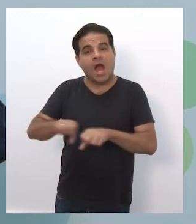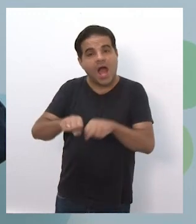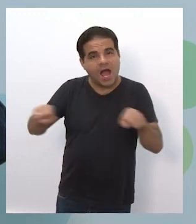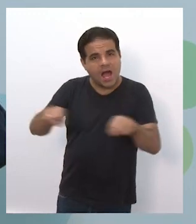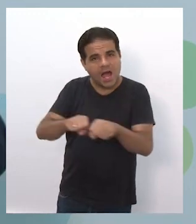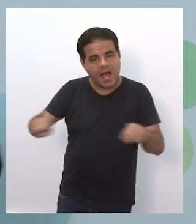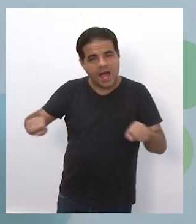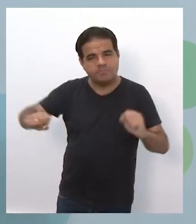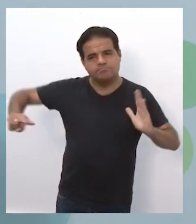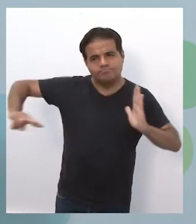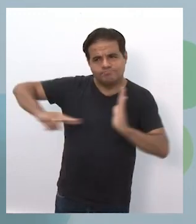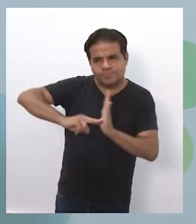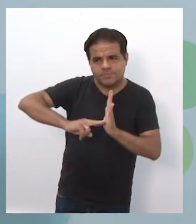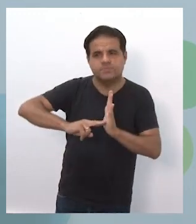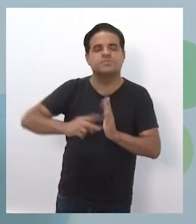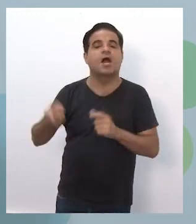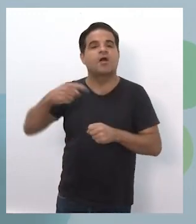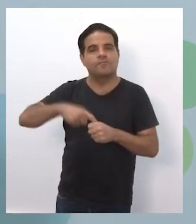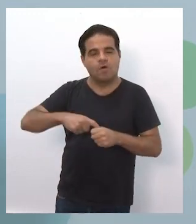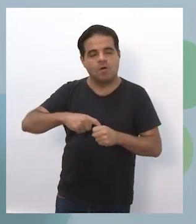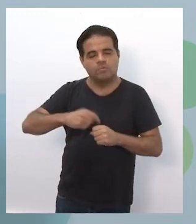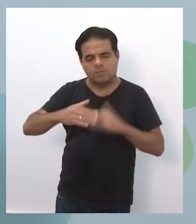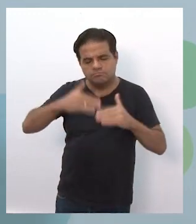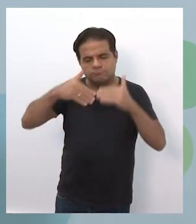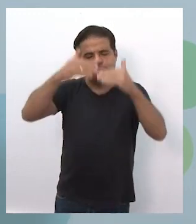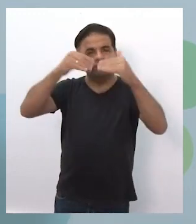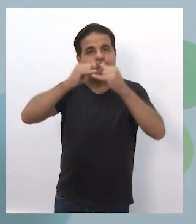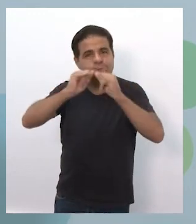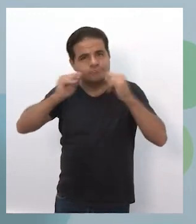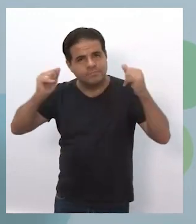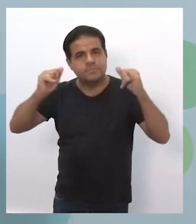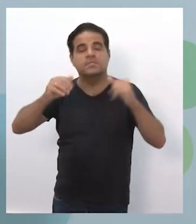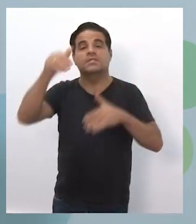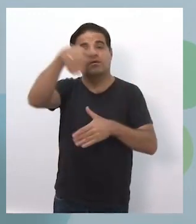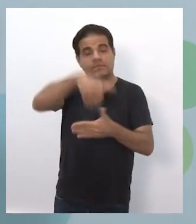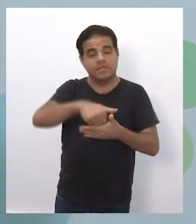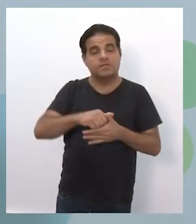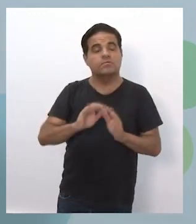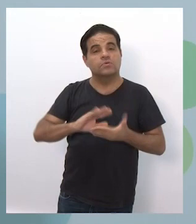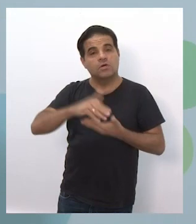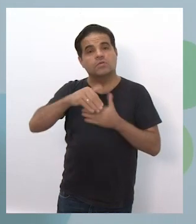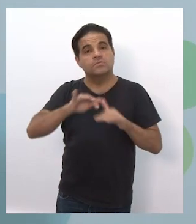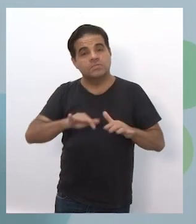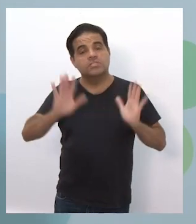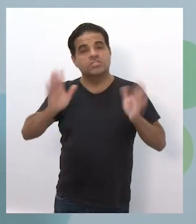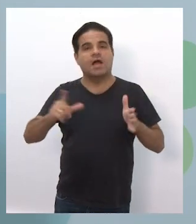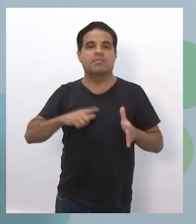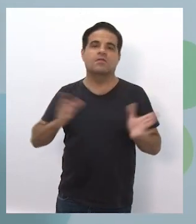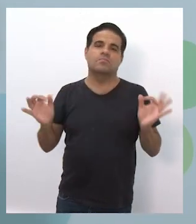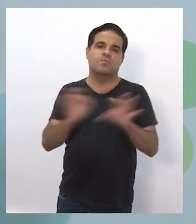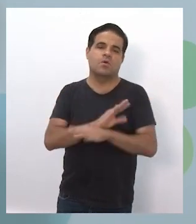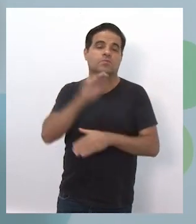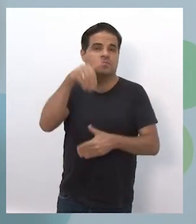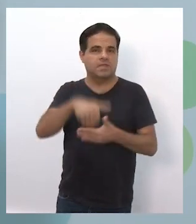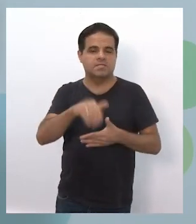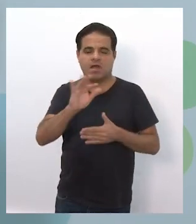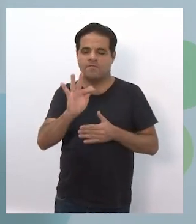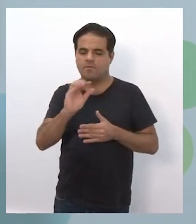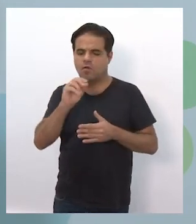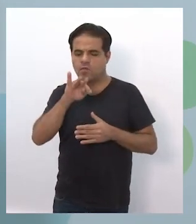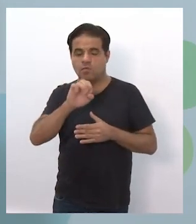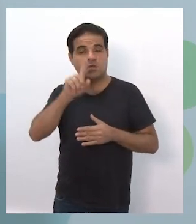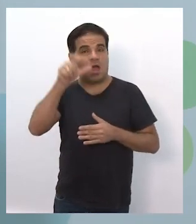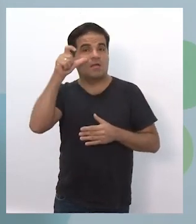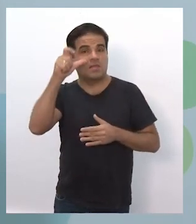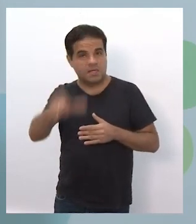no notebook e aí ele volta a funcionar, ele se energiza. Então, dentro do notebook já tem essa fonte também, tá? Então é